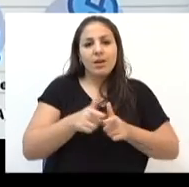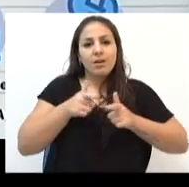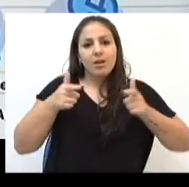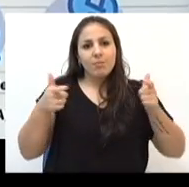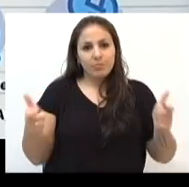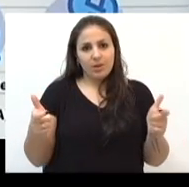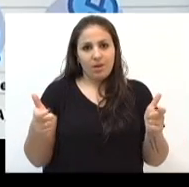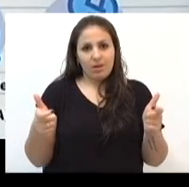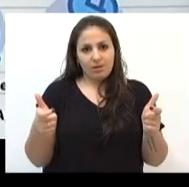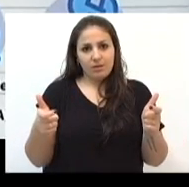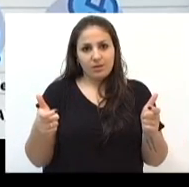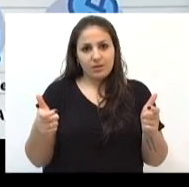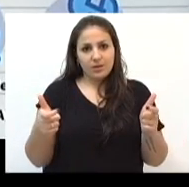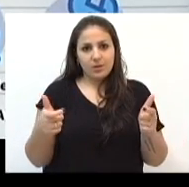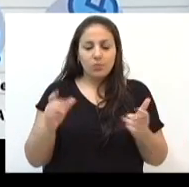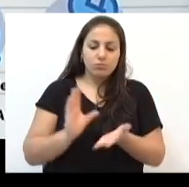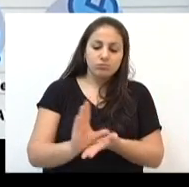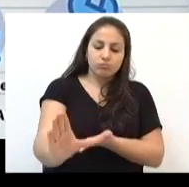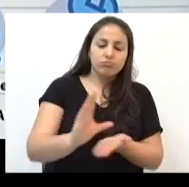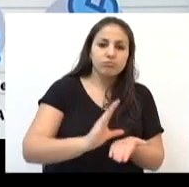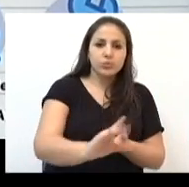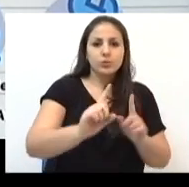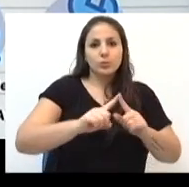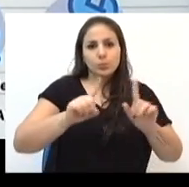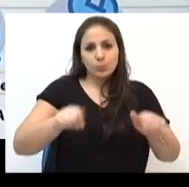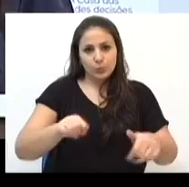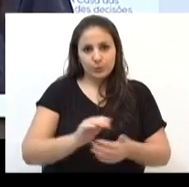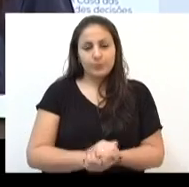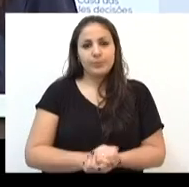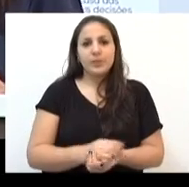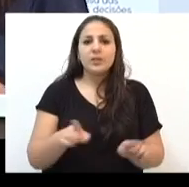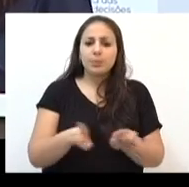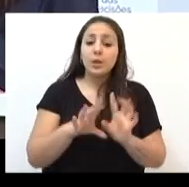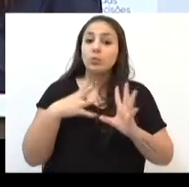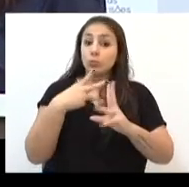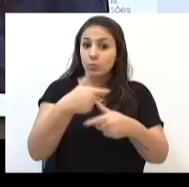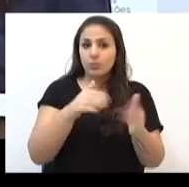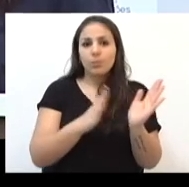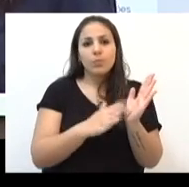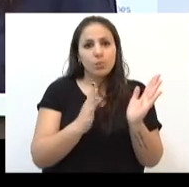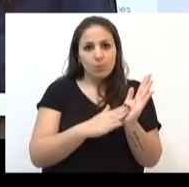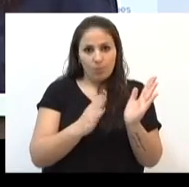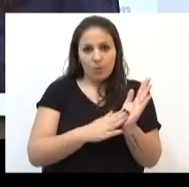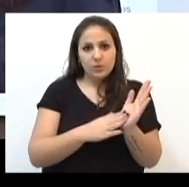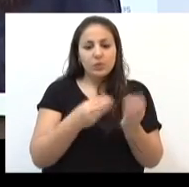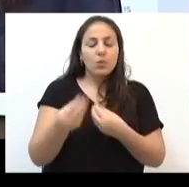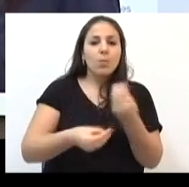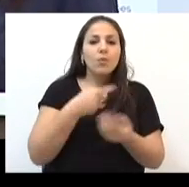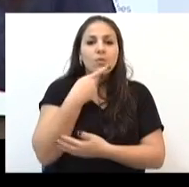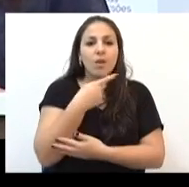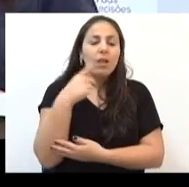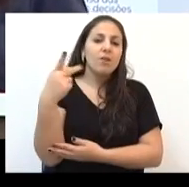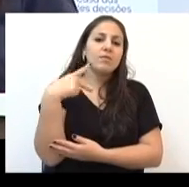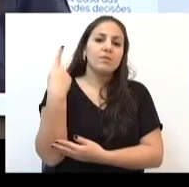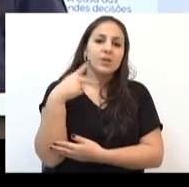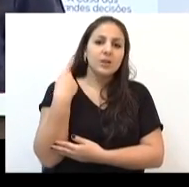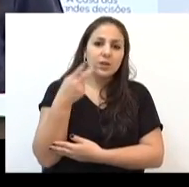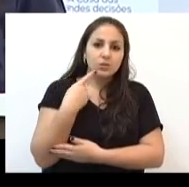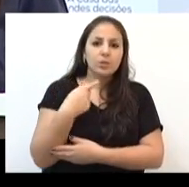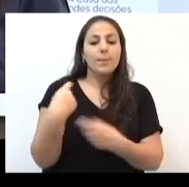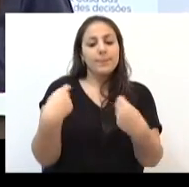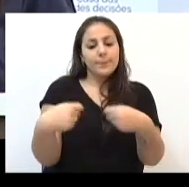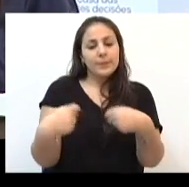ampliar progressivamente o investimento público. Todas as propostas, segundo a vereadora Cláudia